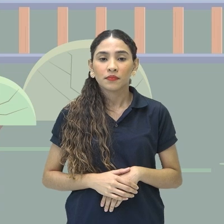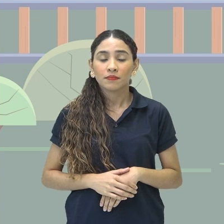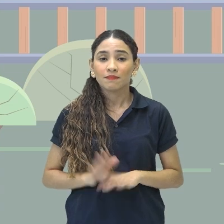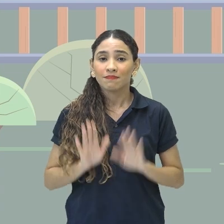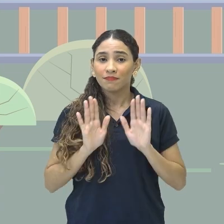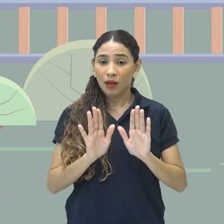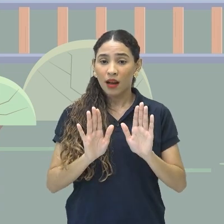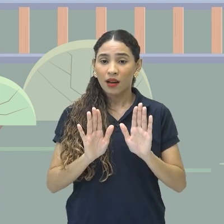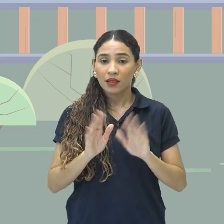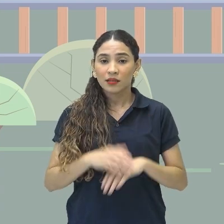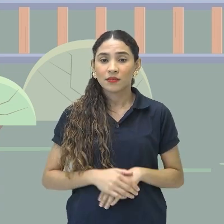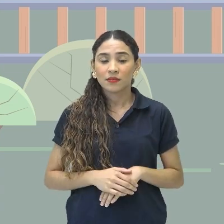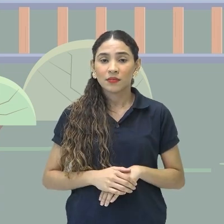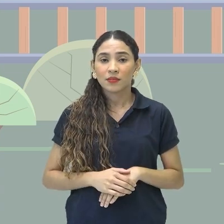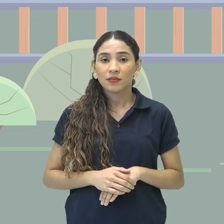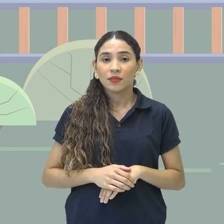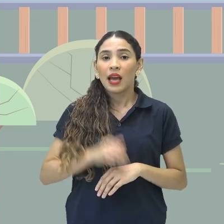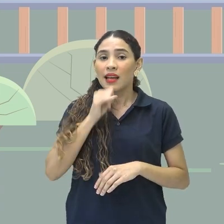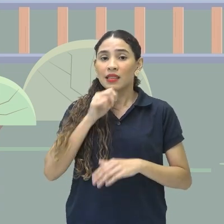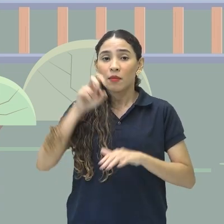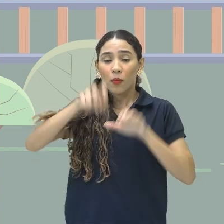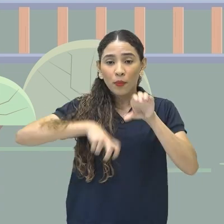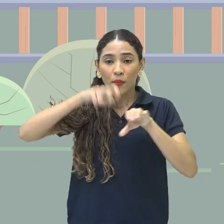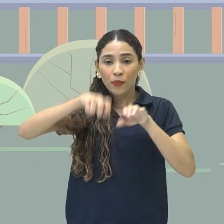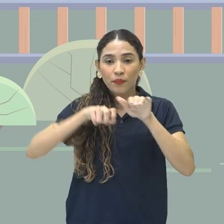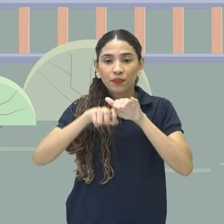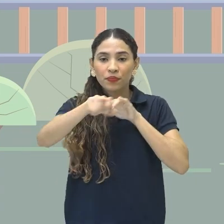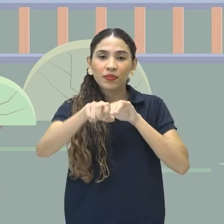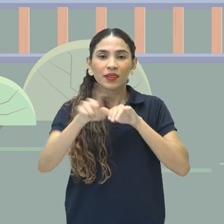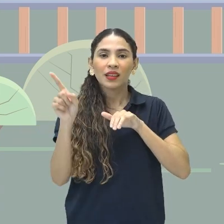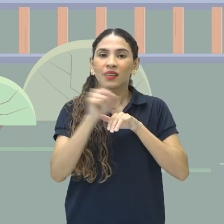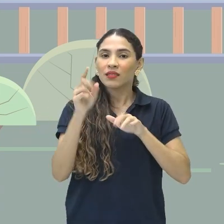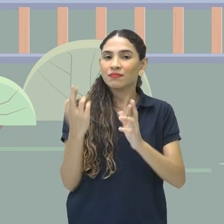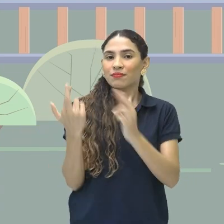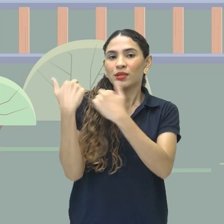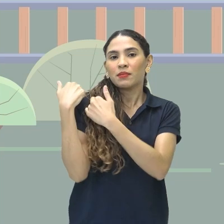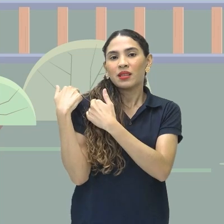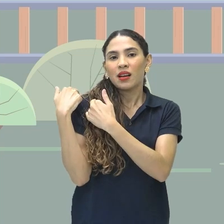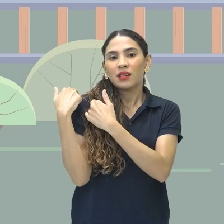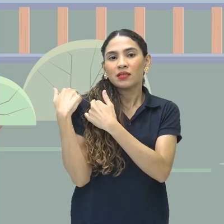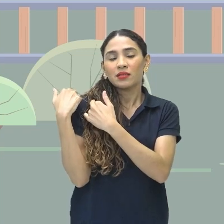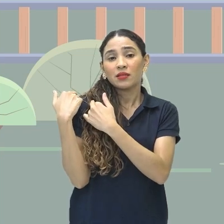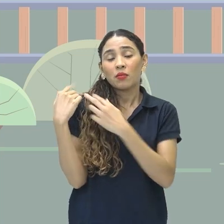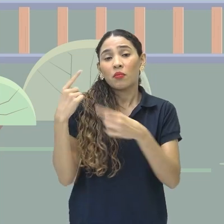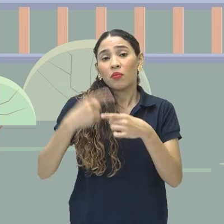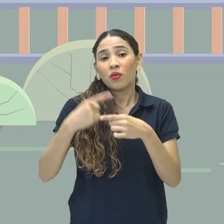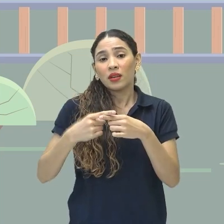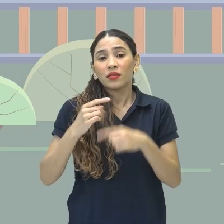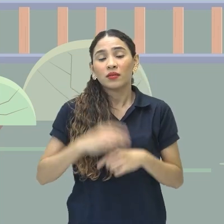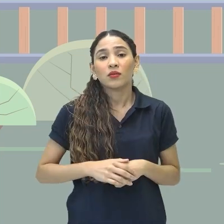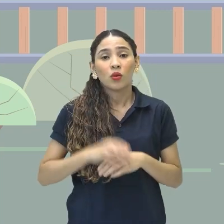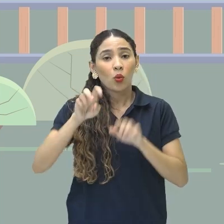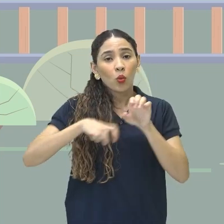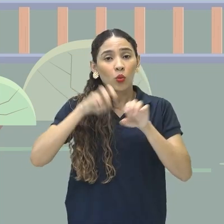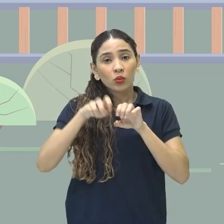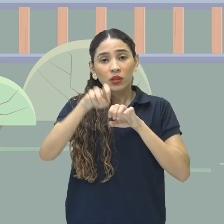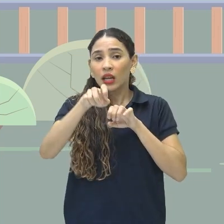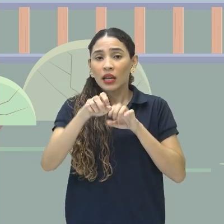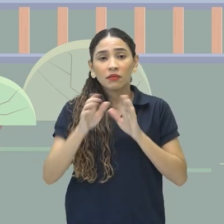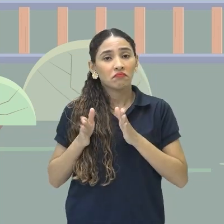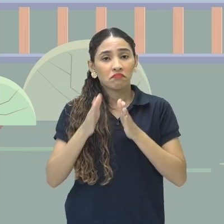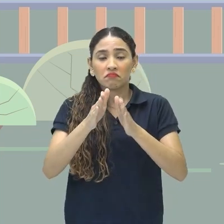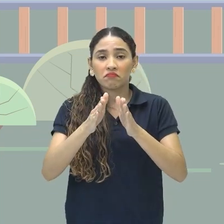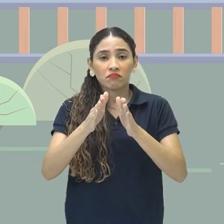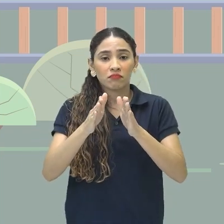Porém, deixar o trem seguir o curso não te traria nenhuma responsabilidade. Afinal, o trem apenas seguiria seu